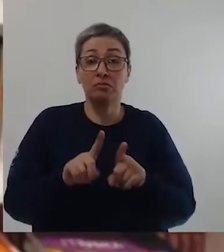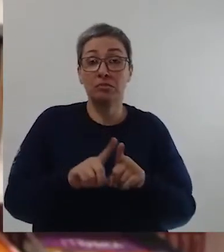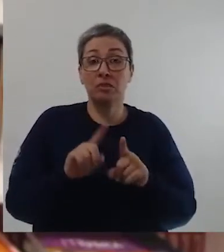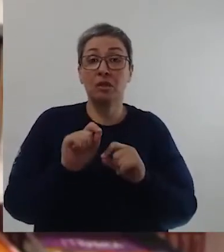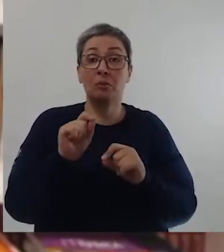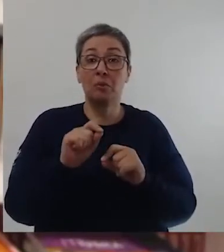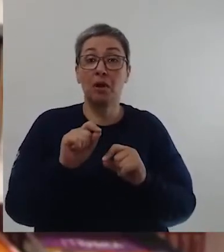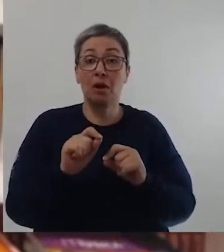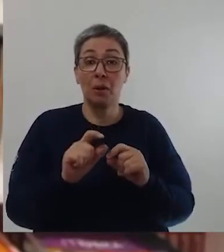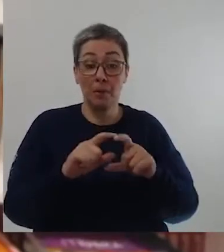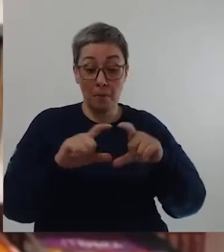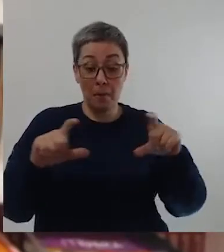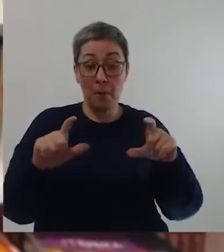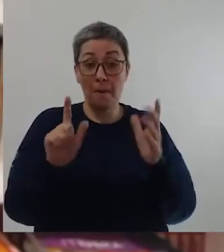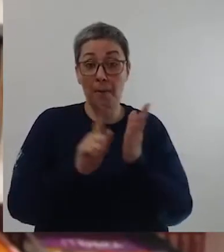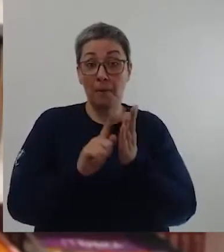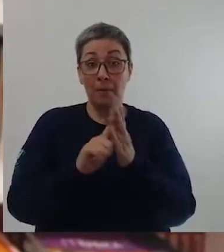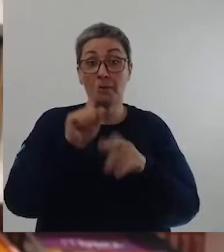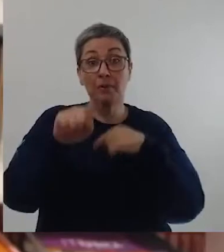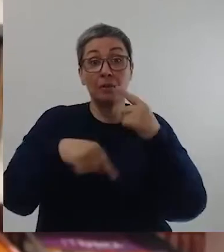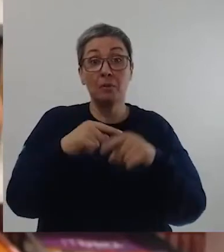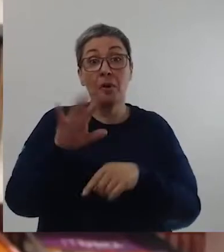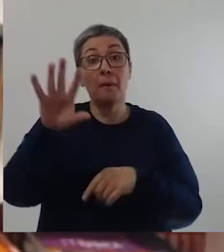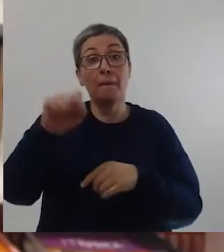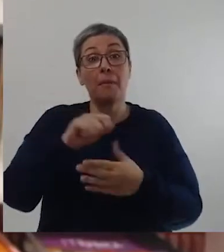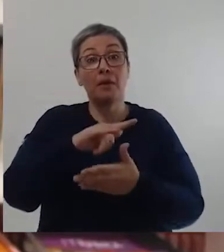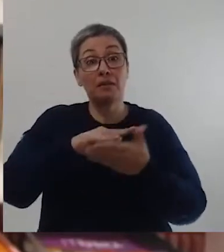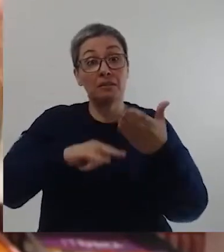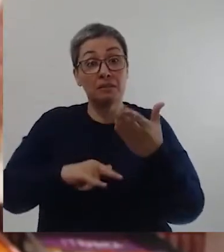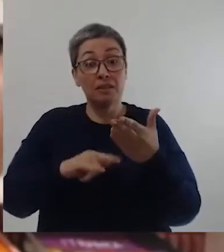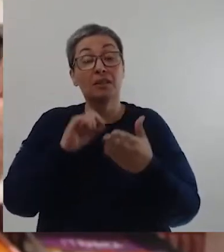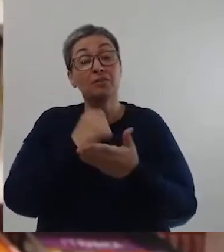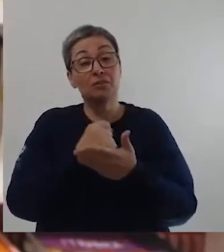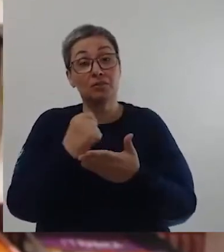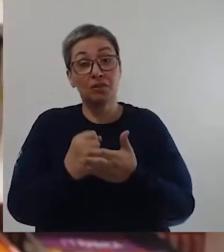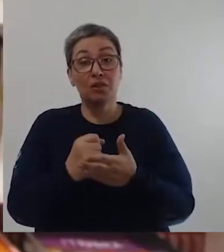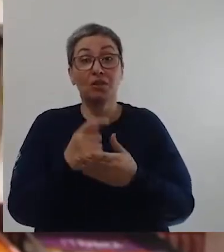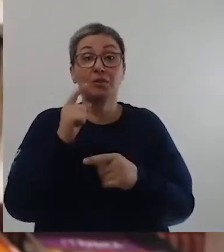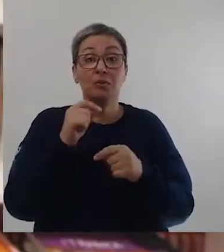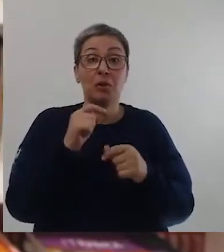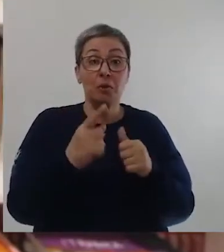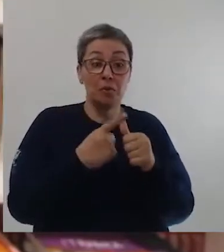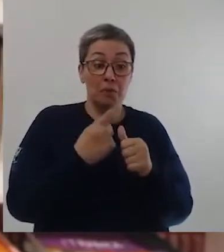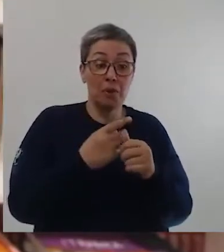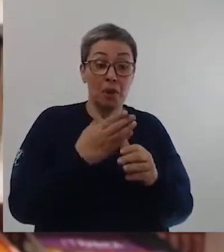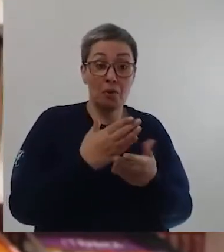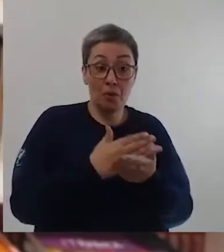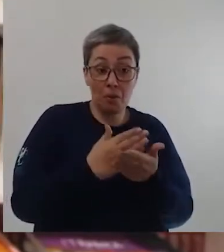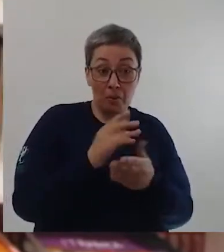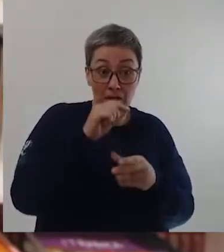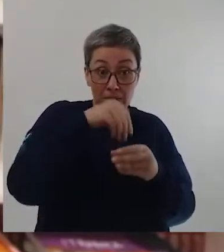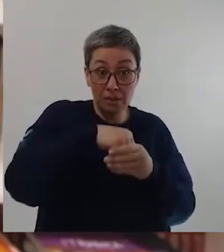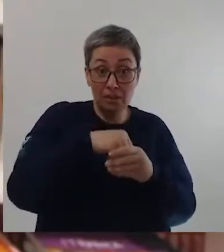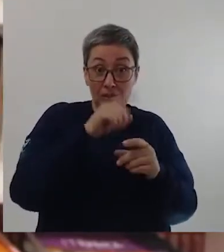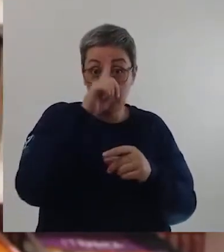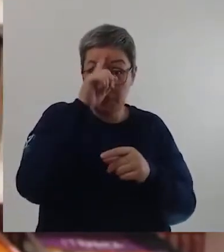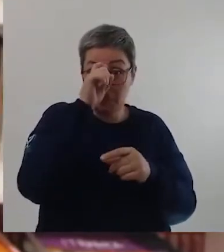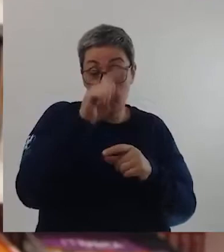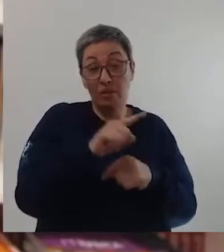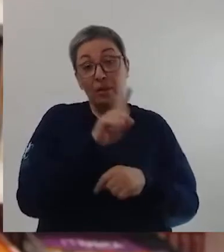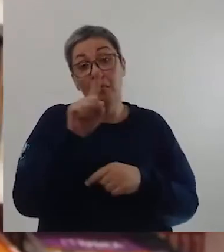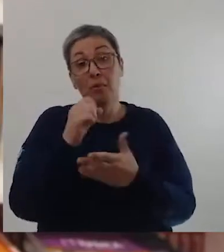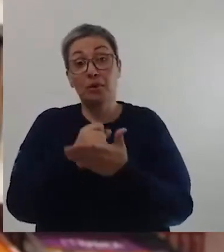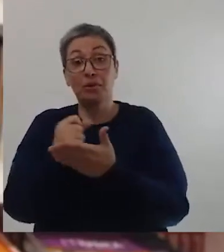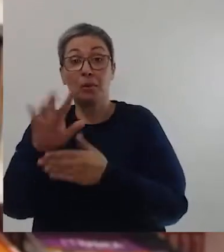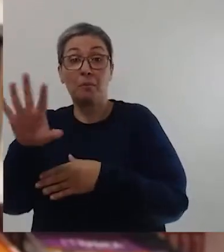até mesmo o protocolo para retirar a certidão no cartório da entrada no protocolo lá no hospital mesmo